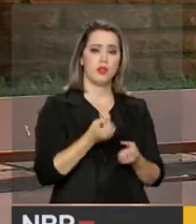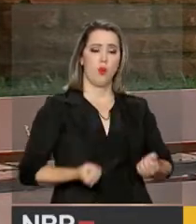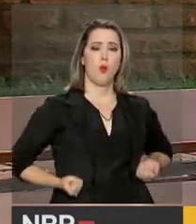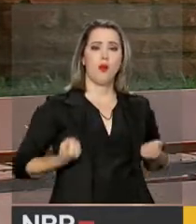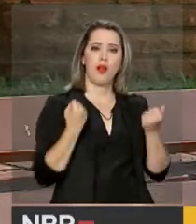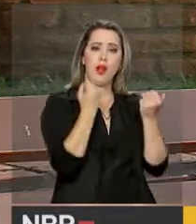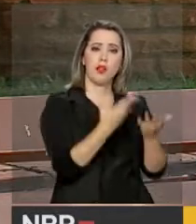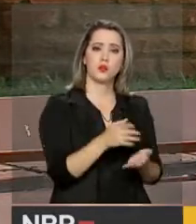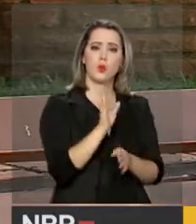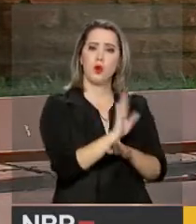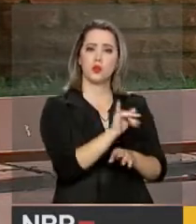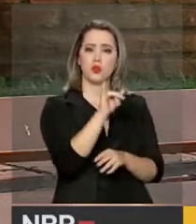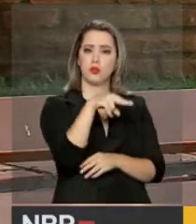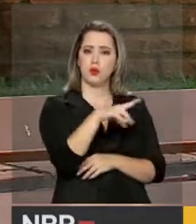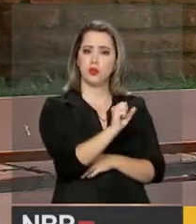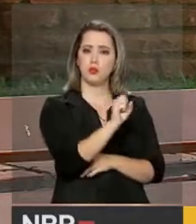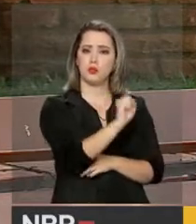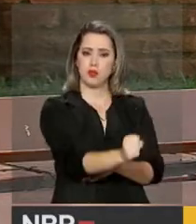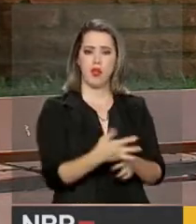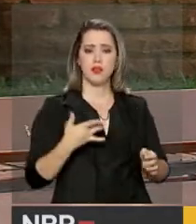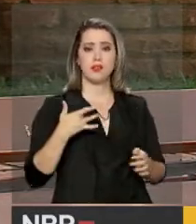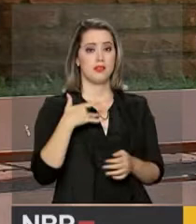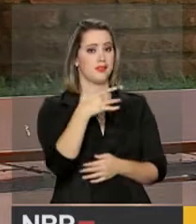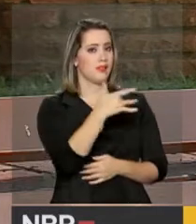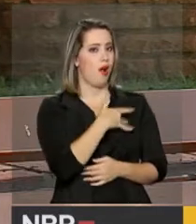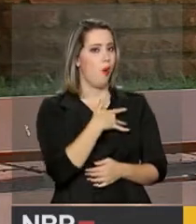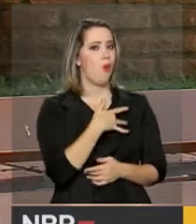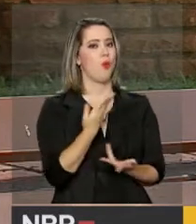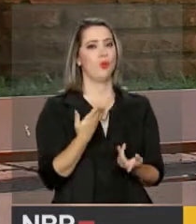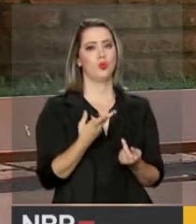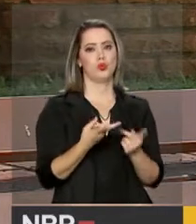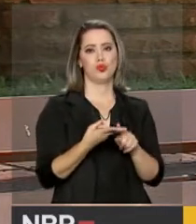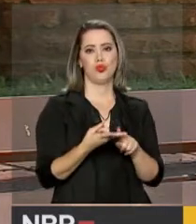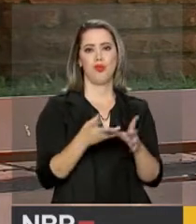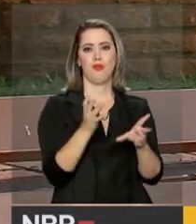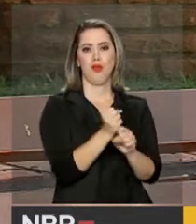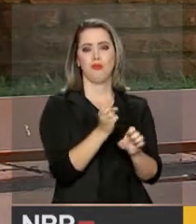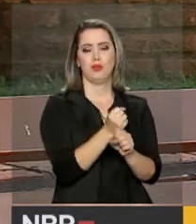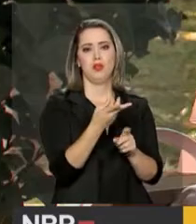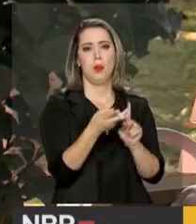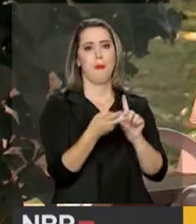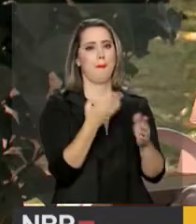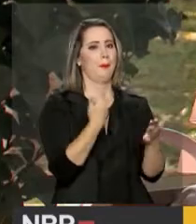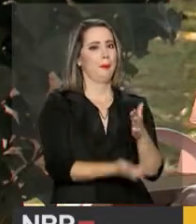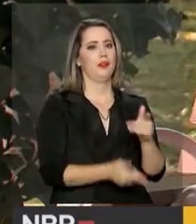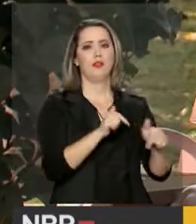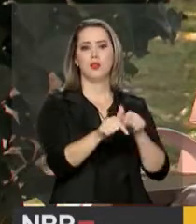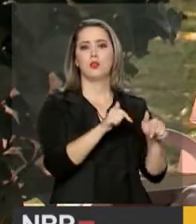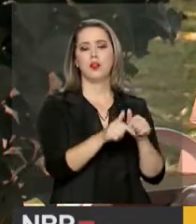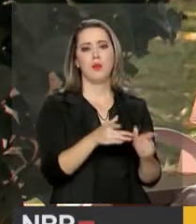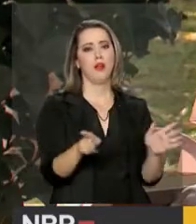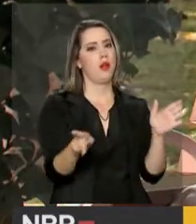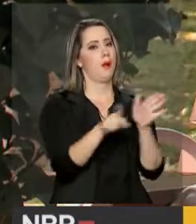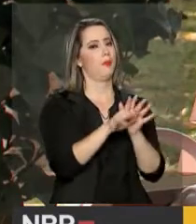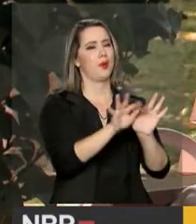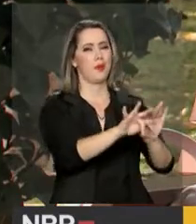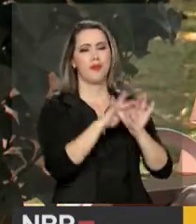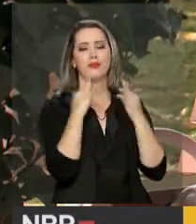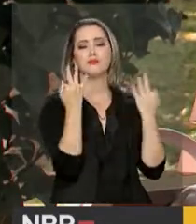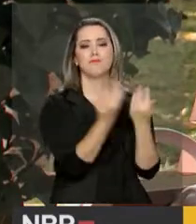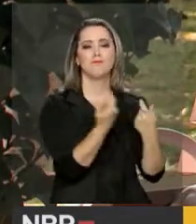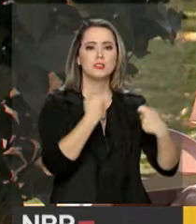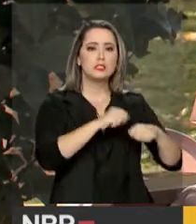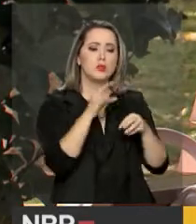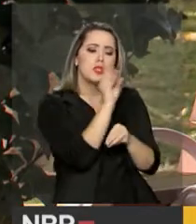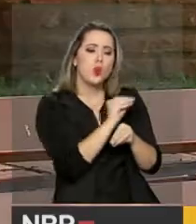os gastos com saúde, que não são computados, os gastos com a perda de produtividade, com a própria família, que acaba tendo que se